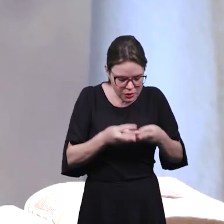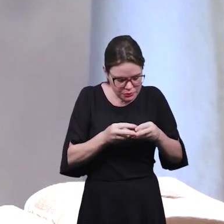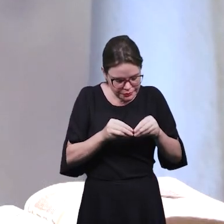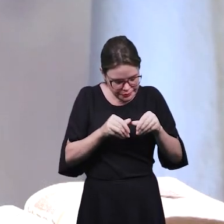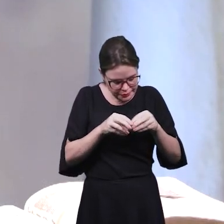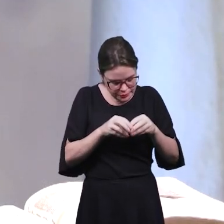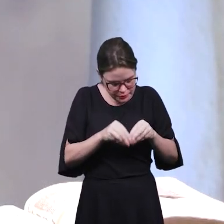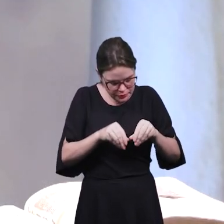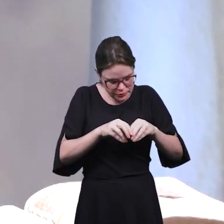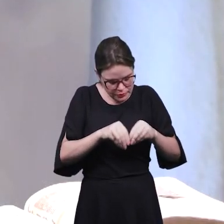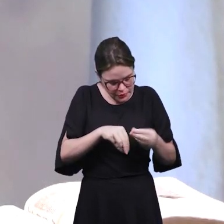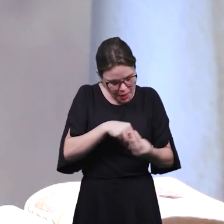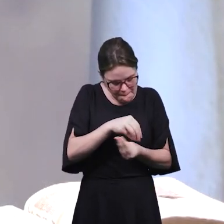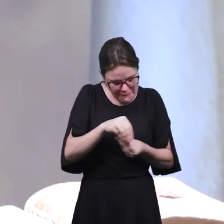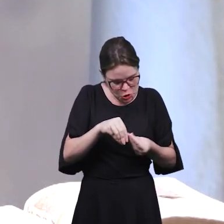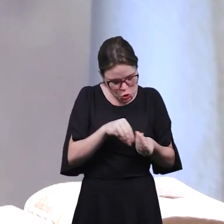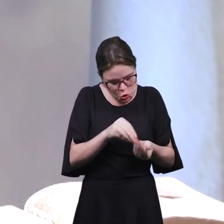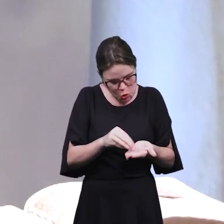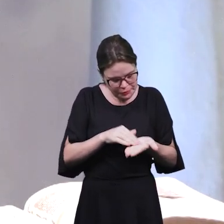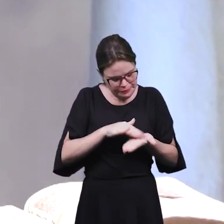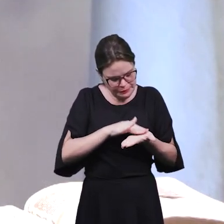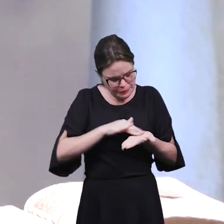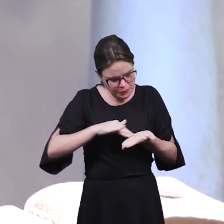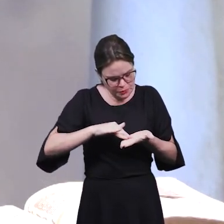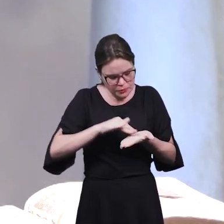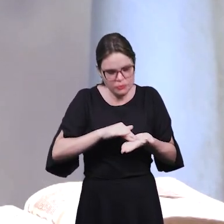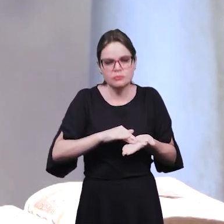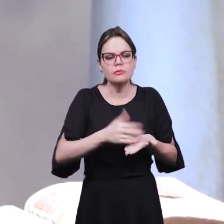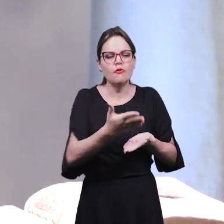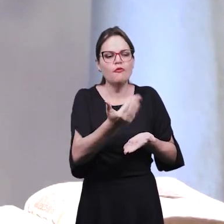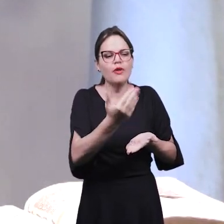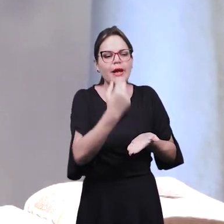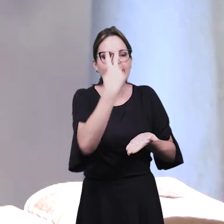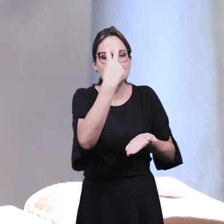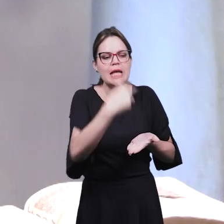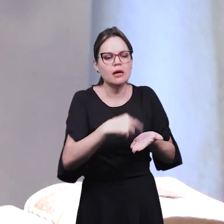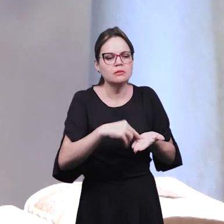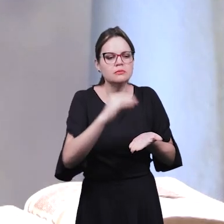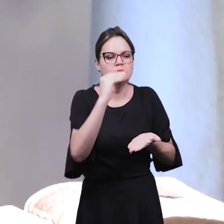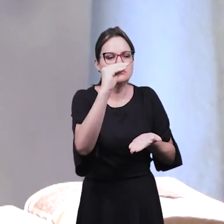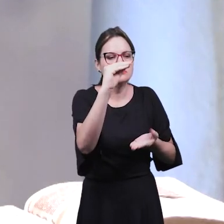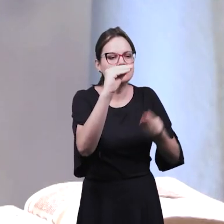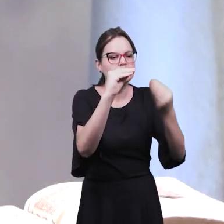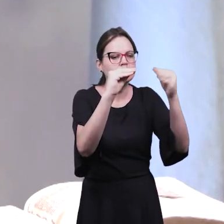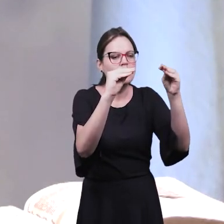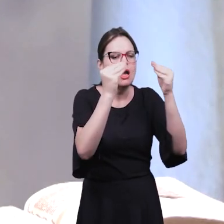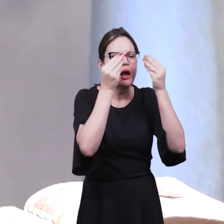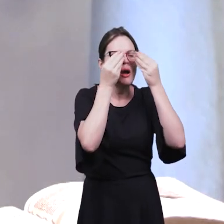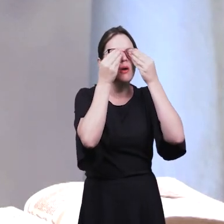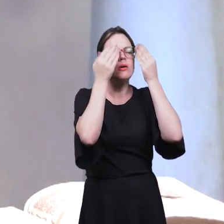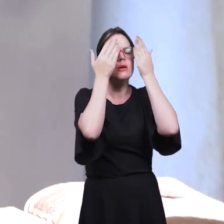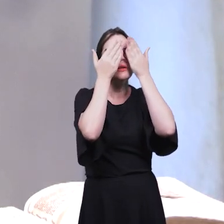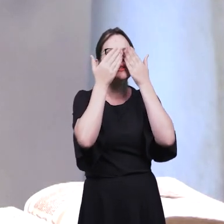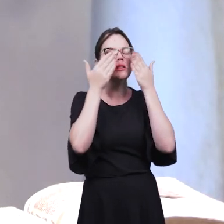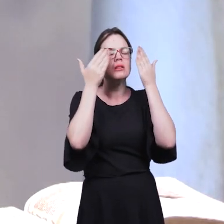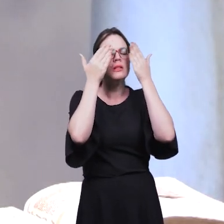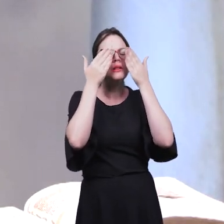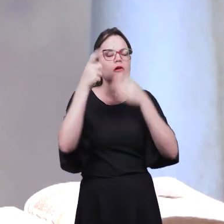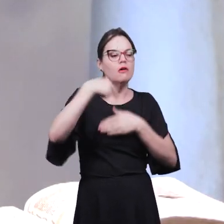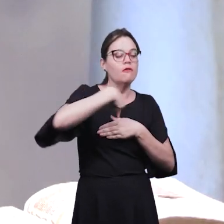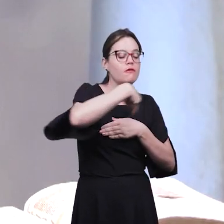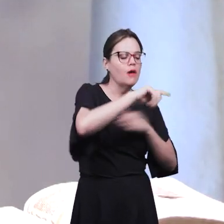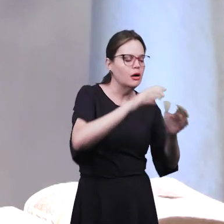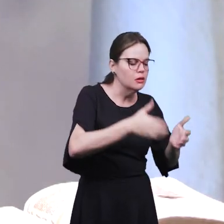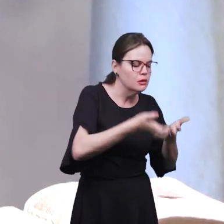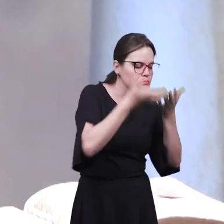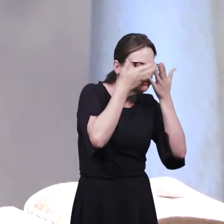Até interessante, mas como é que ele fez isso? Por que ele fez isso? Então mostra o seguinte, o que sai da boca do Senhor Jesus, que é a sua palavra, cura o